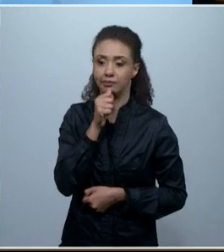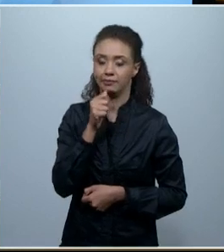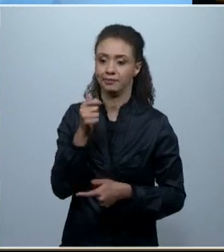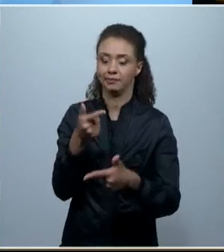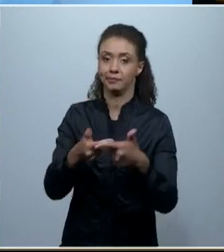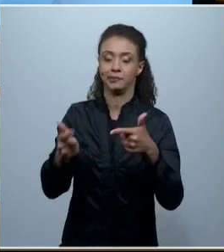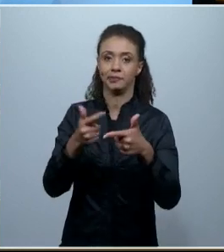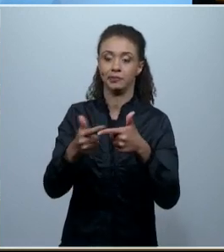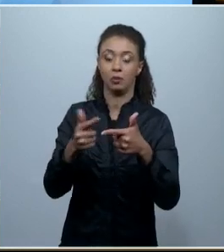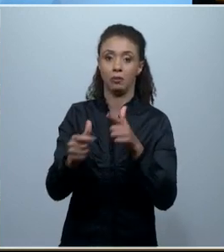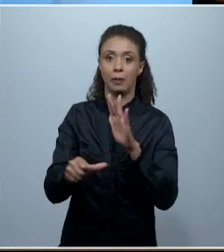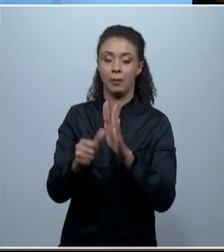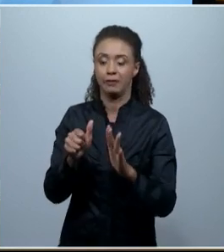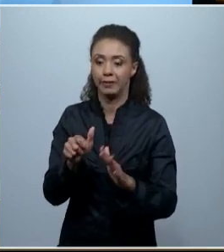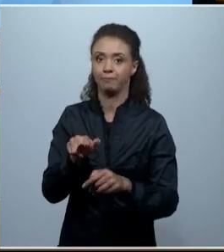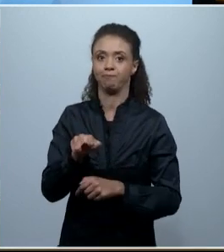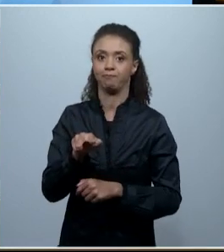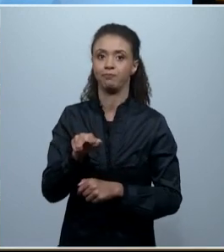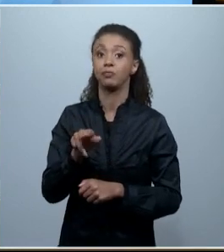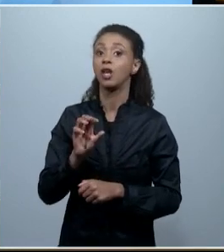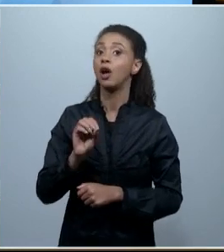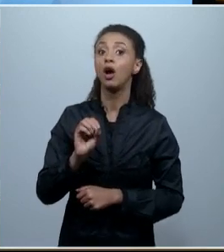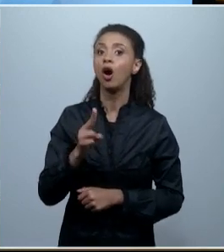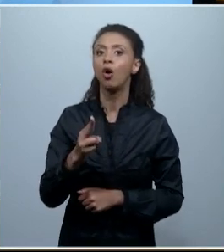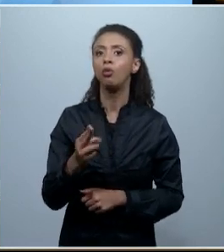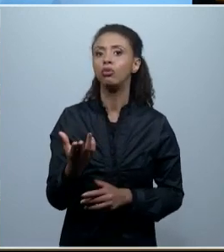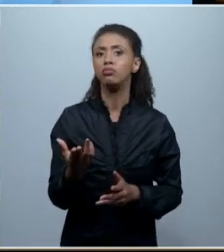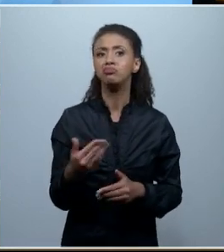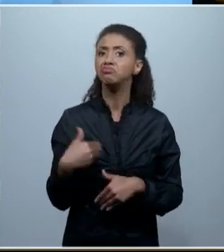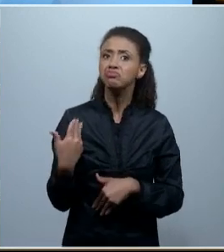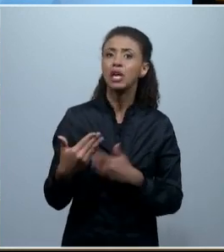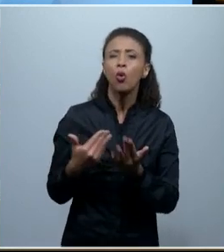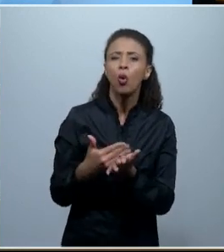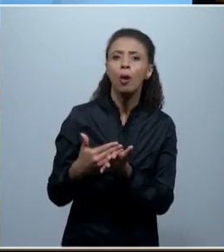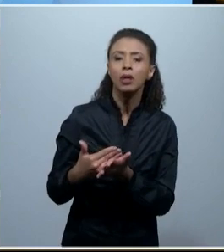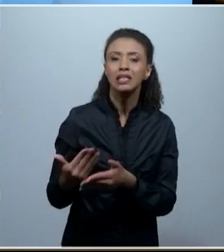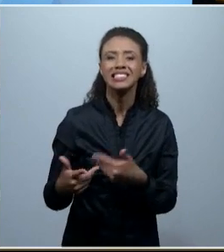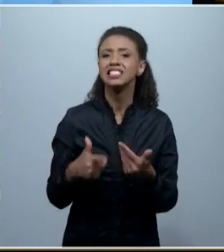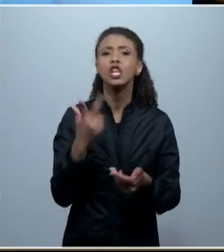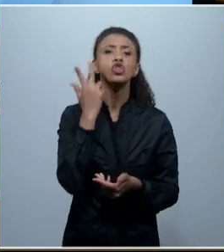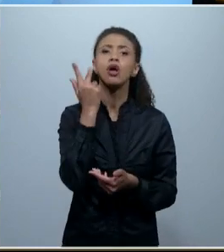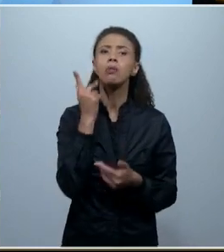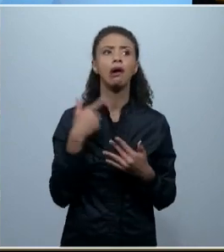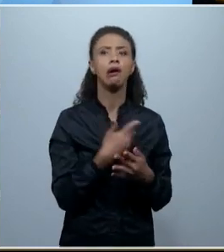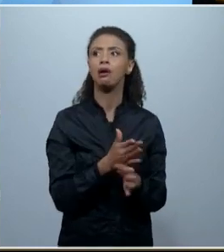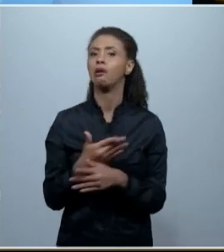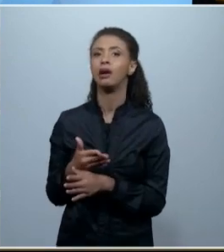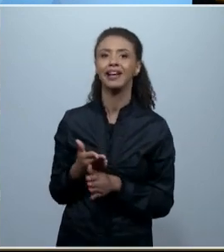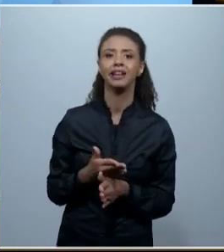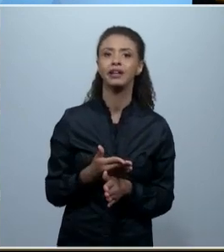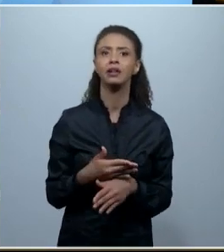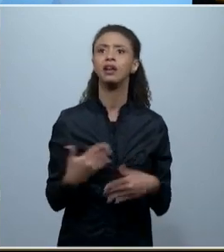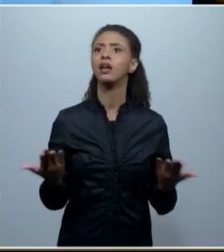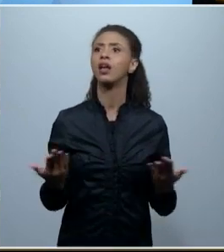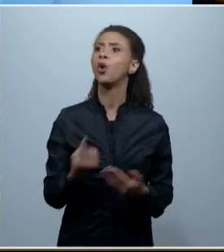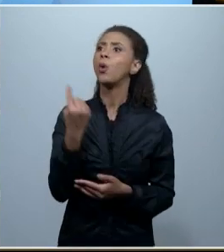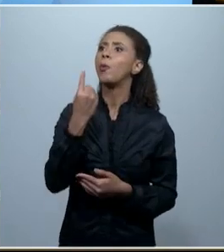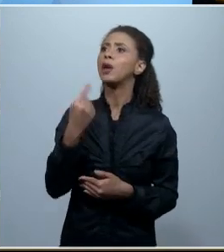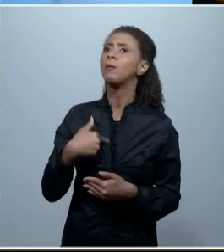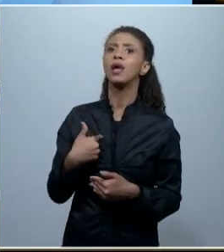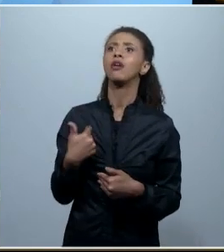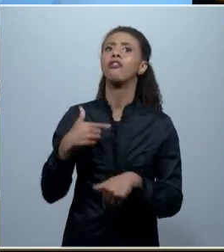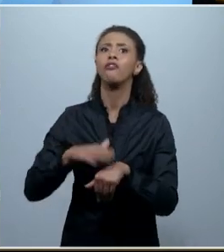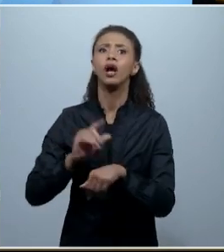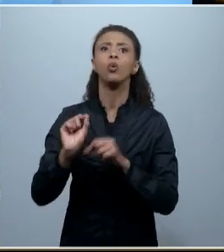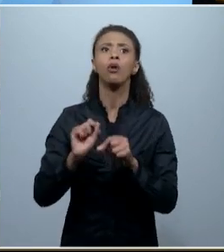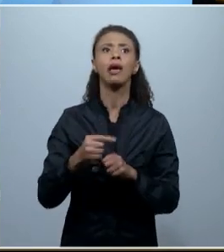essas questões pela primeira vez ou não só pela primeira vez é muito natural que a gente fique perdido assim sem saber para onde ir a qual é o primeiro passo que eu dou